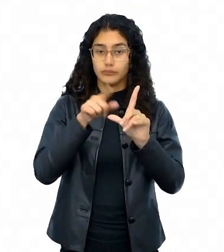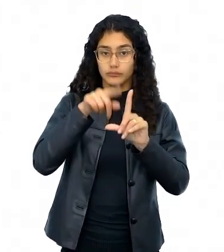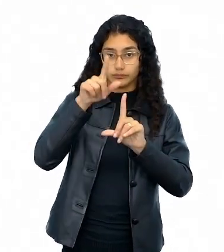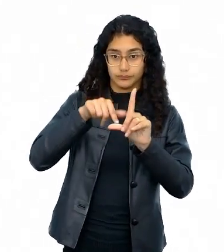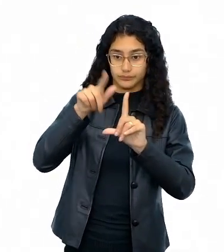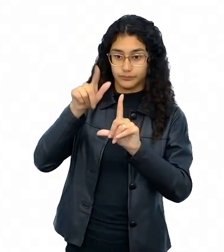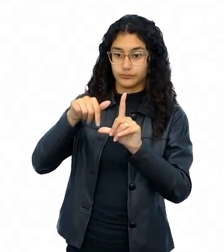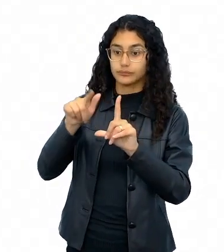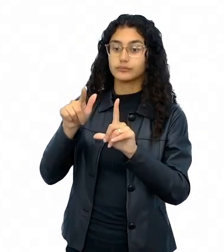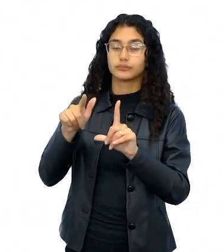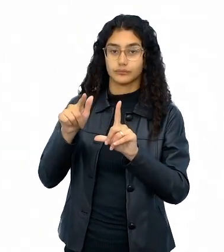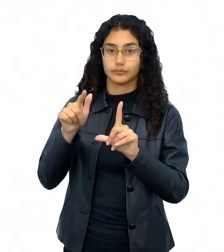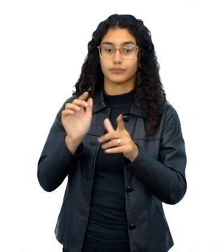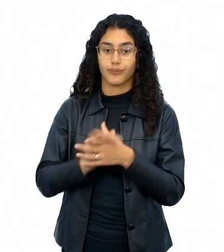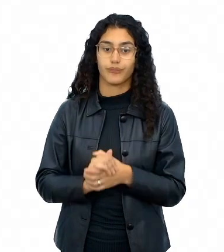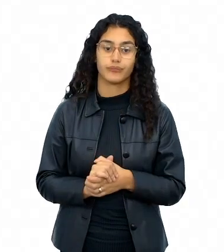gráfica.